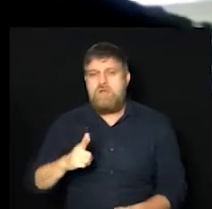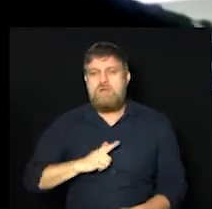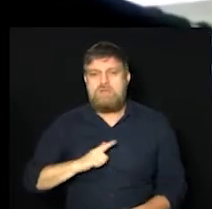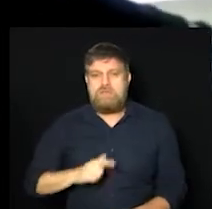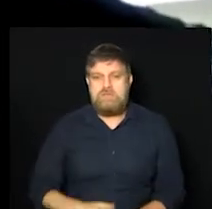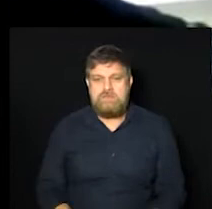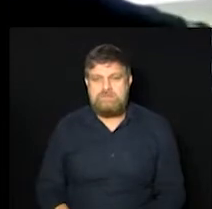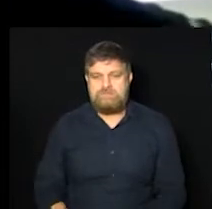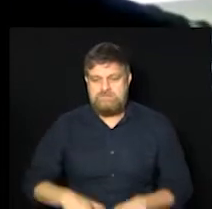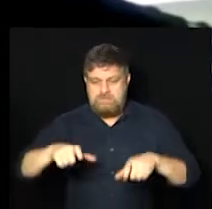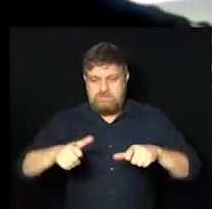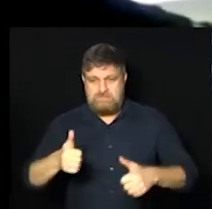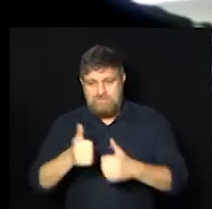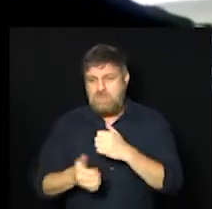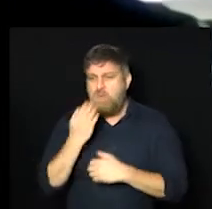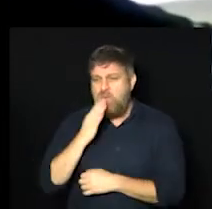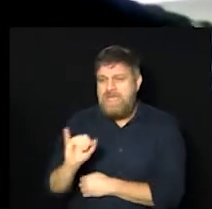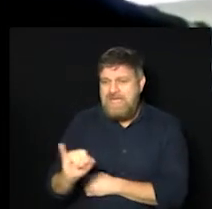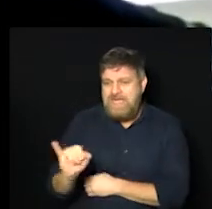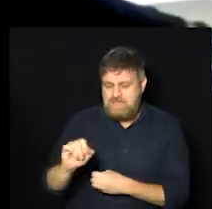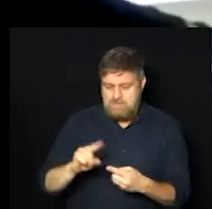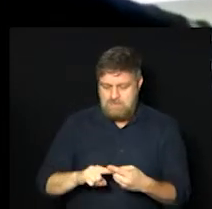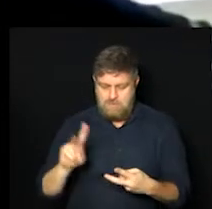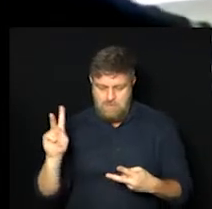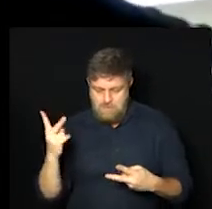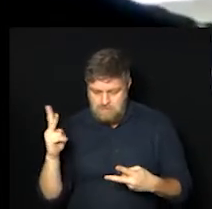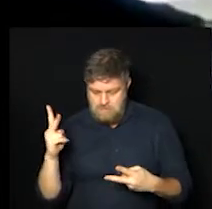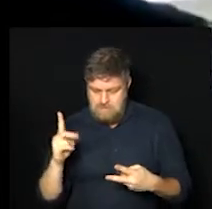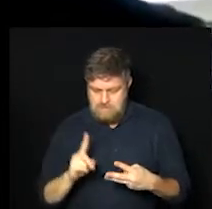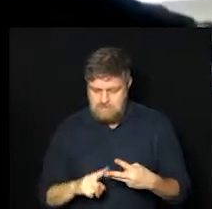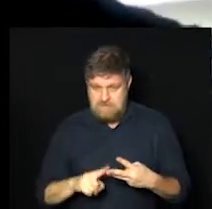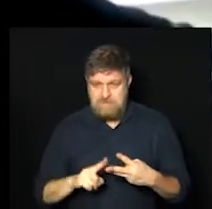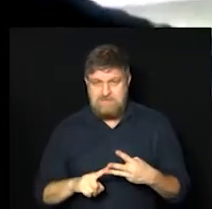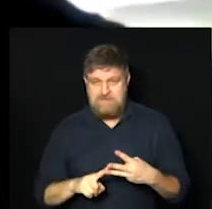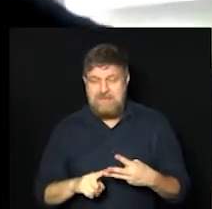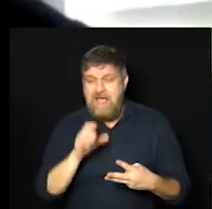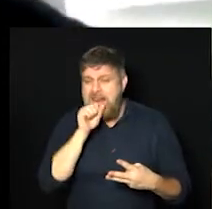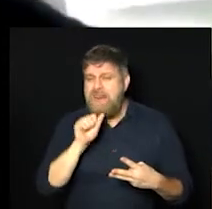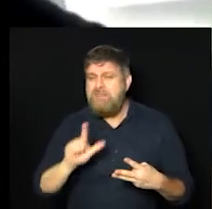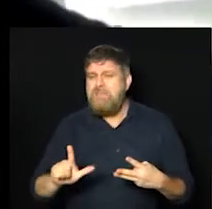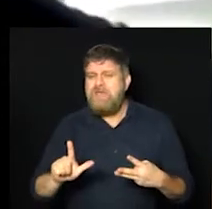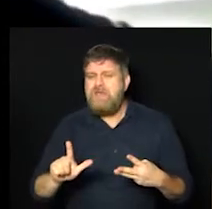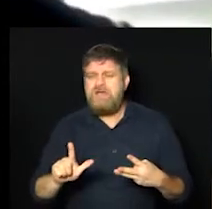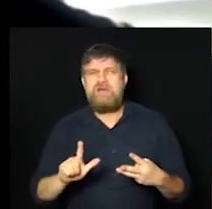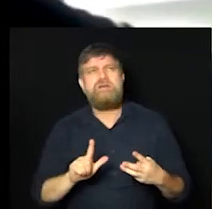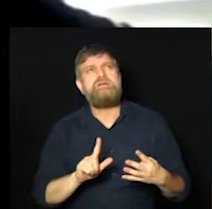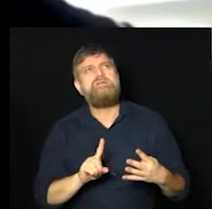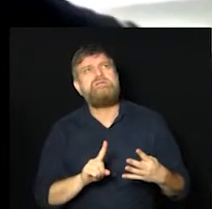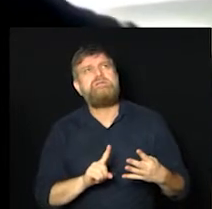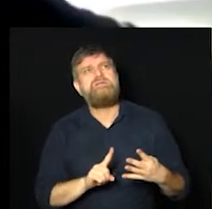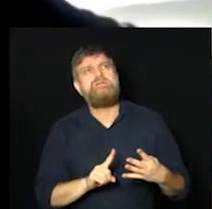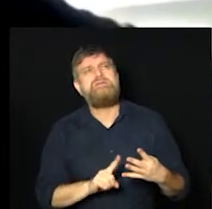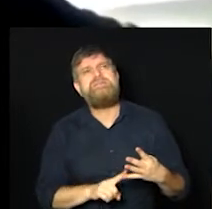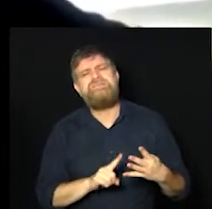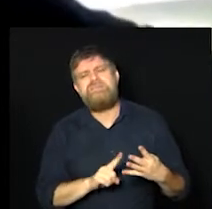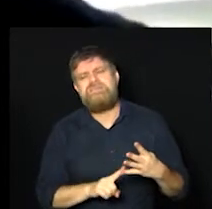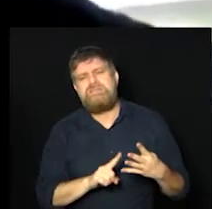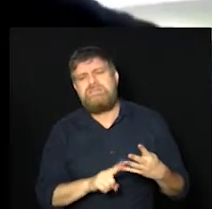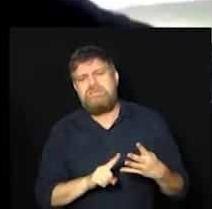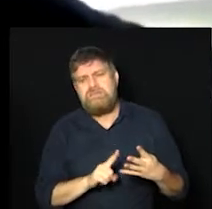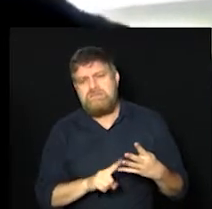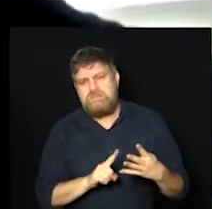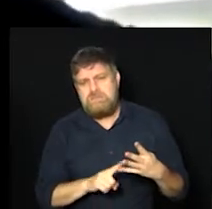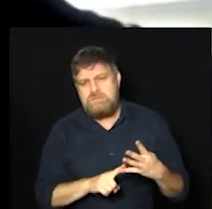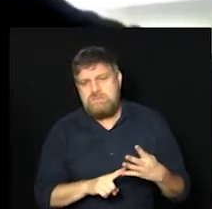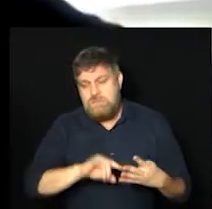Pulo Futsal, Indaiatuba, Hortolândia, Brutos de Limeira e